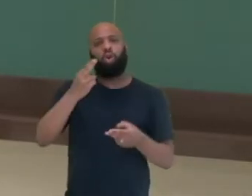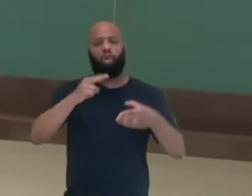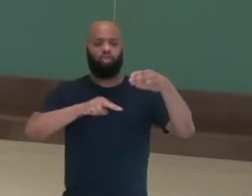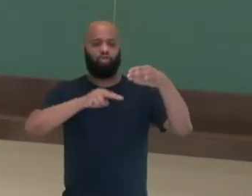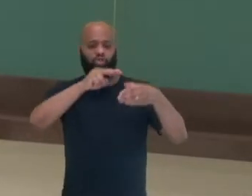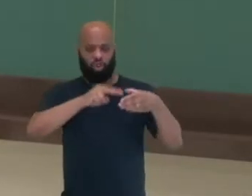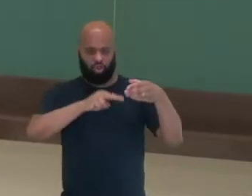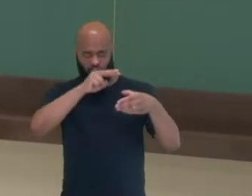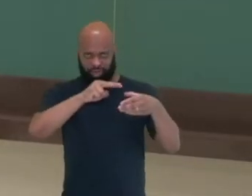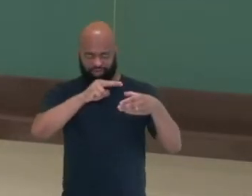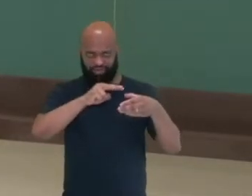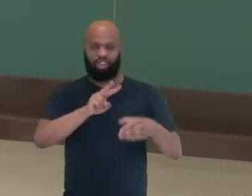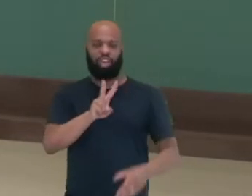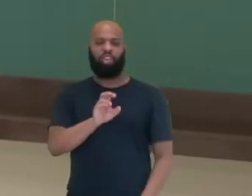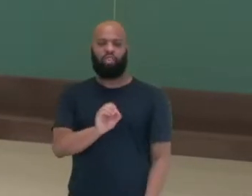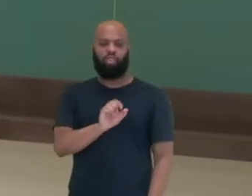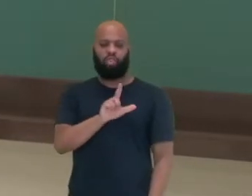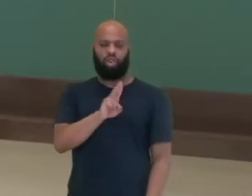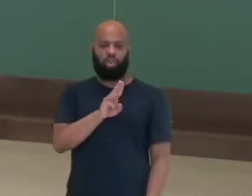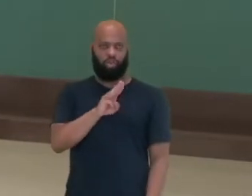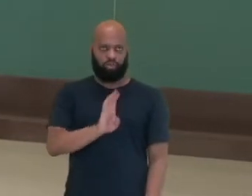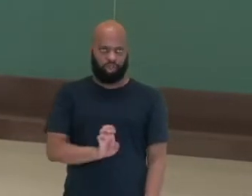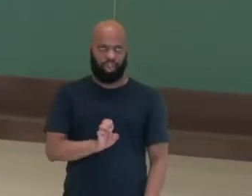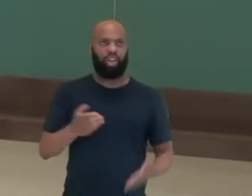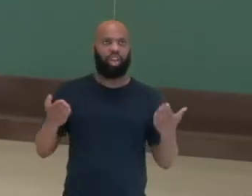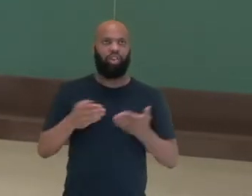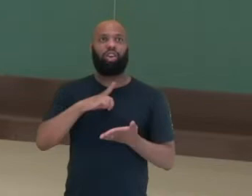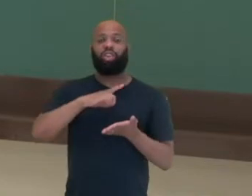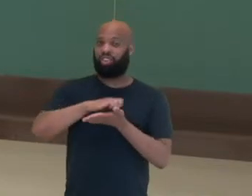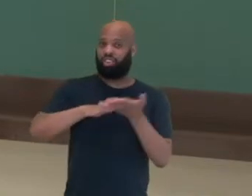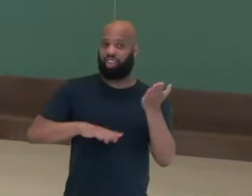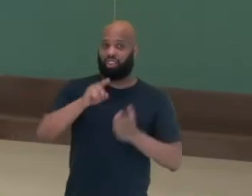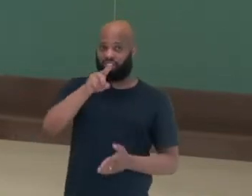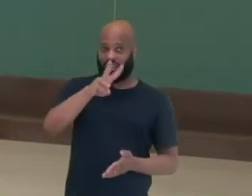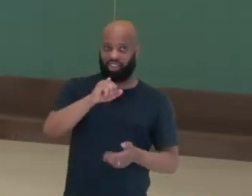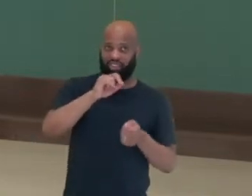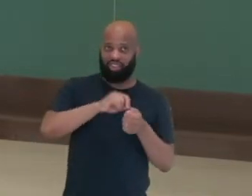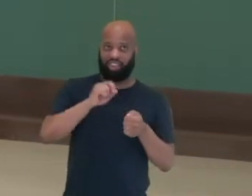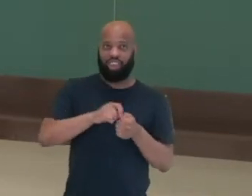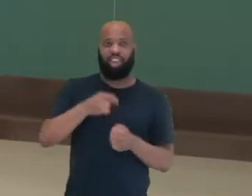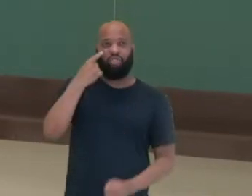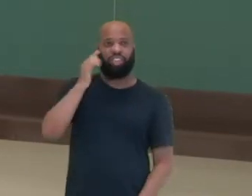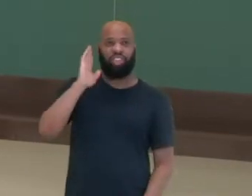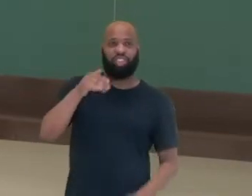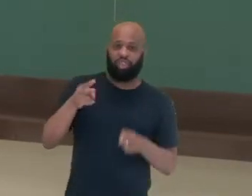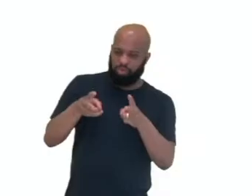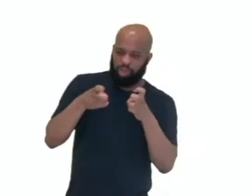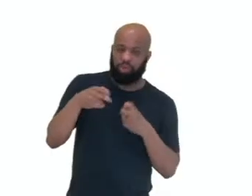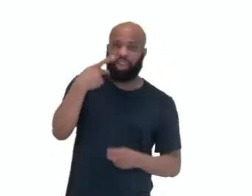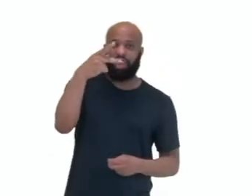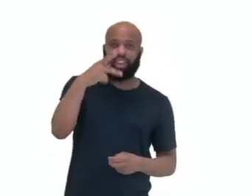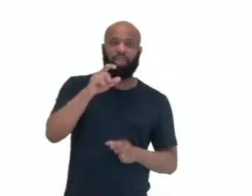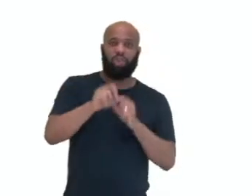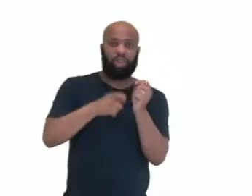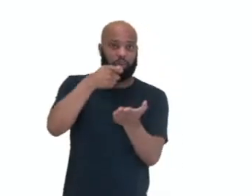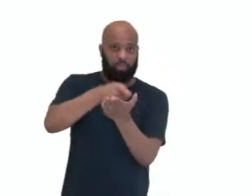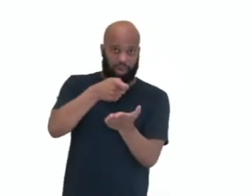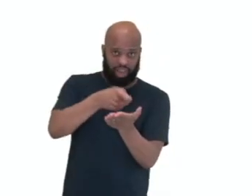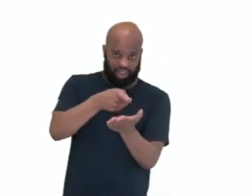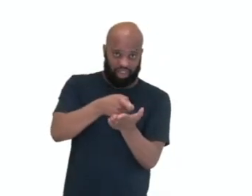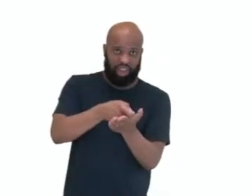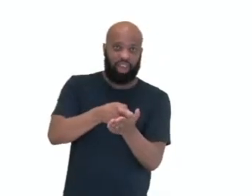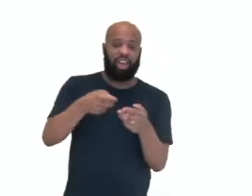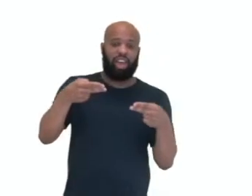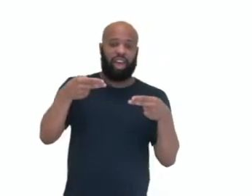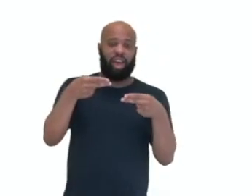objeto, tá? Beleza? Então, tá bom. Agora, vamos lá para uma atividade, ó. Você já observou na conta de água? Ao